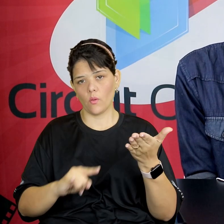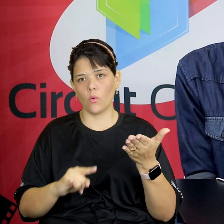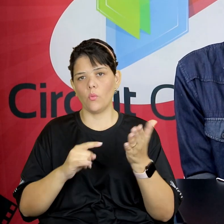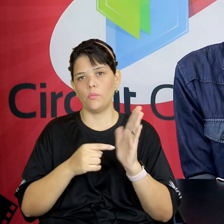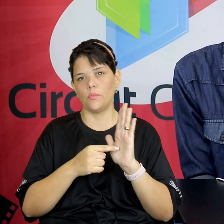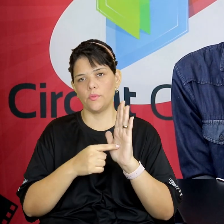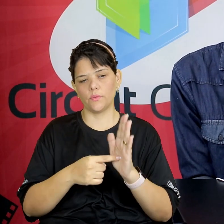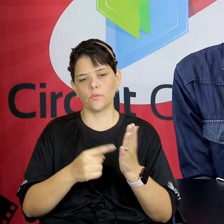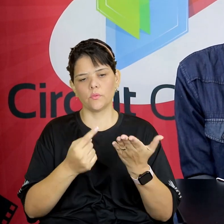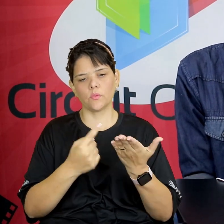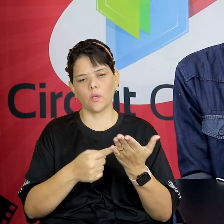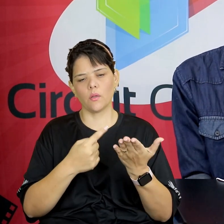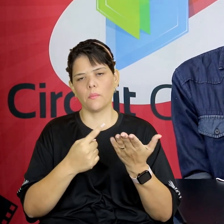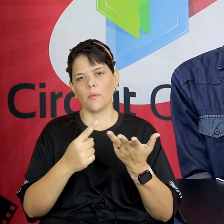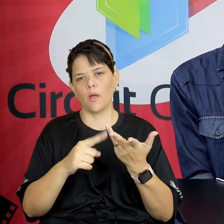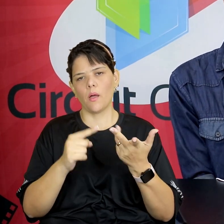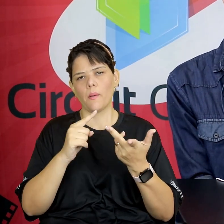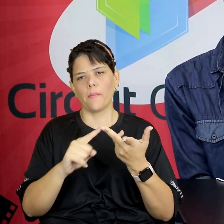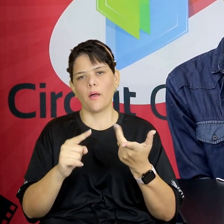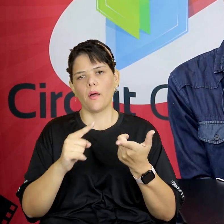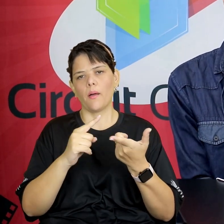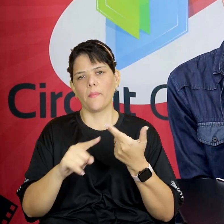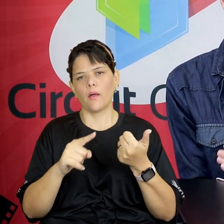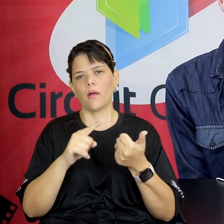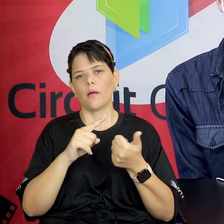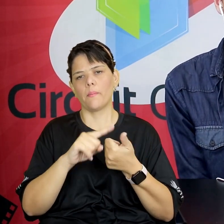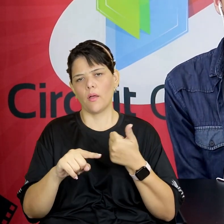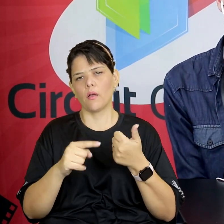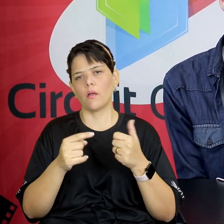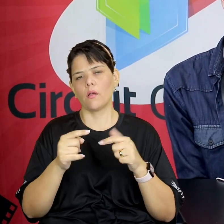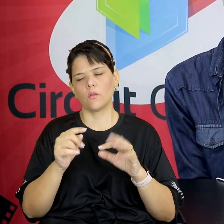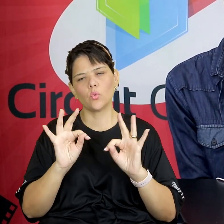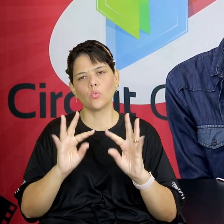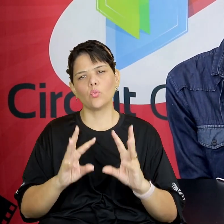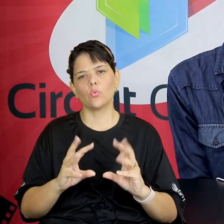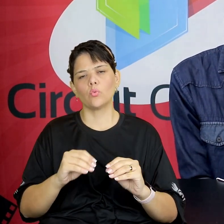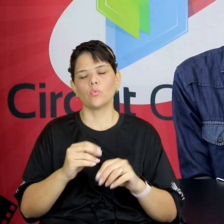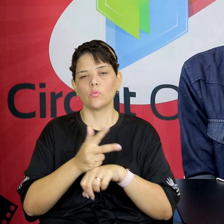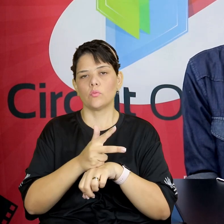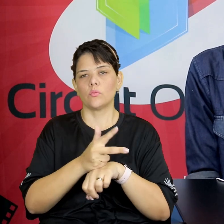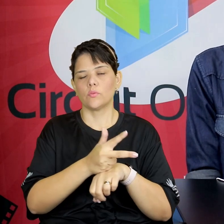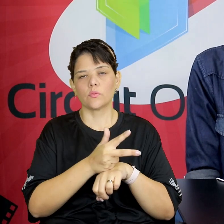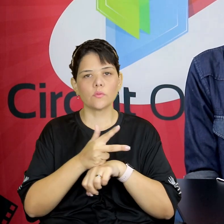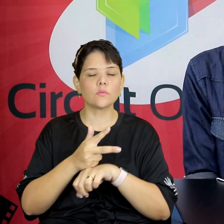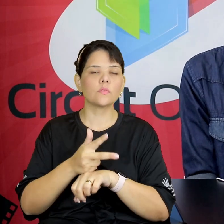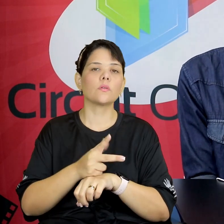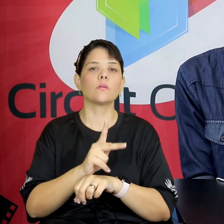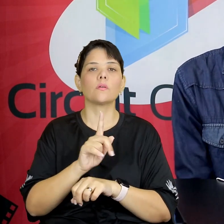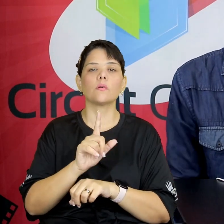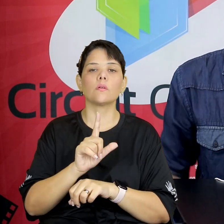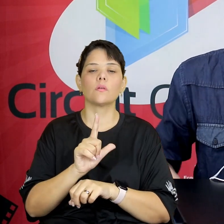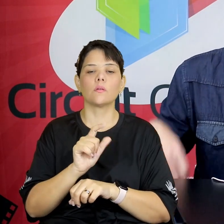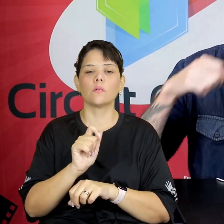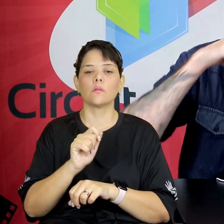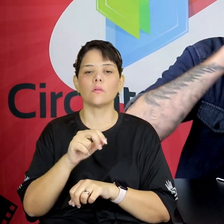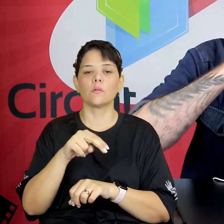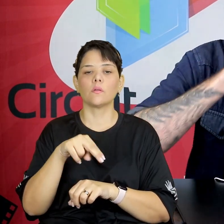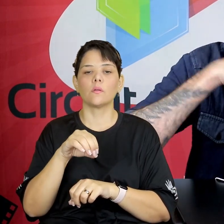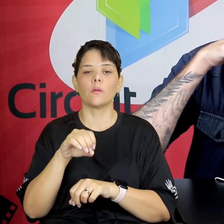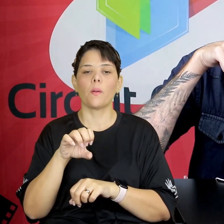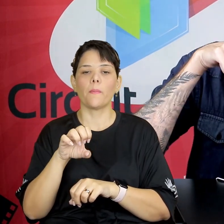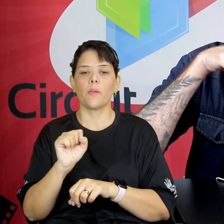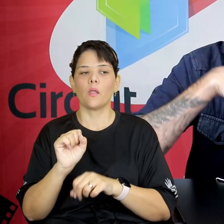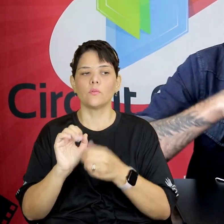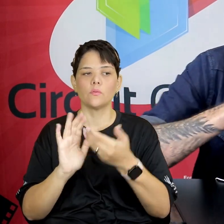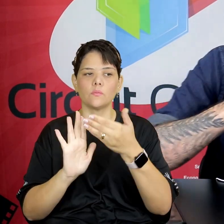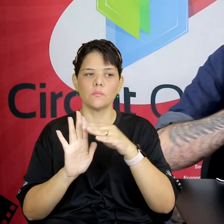é mais ou menos, mas esse boletim de câmera é uma anotação de todas as gravações, de todos os planos e tudo, e ele sempre